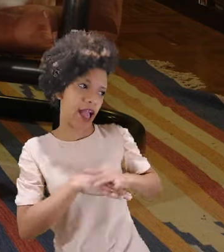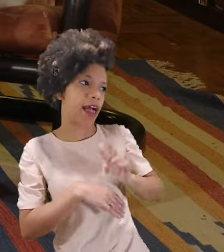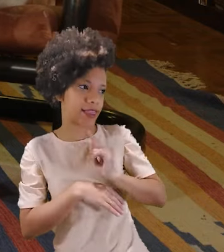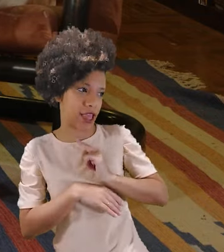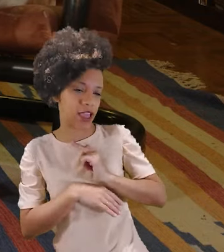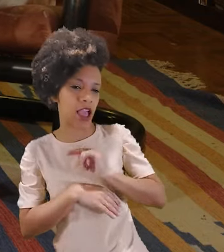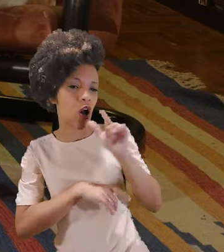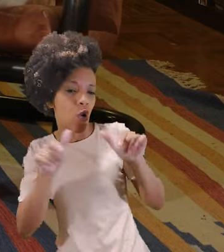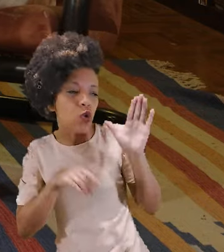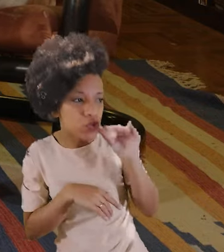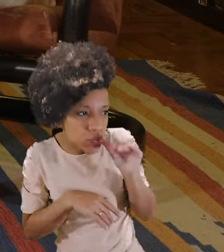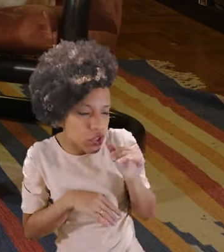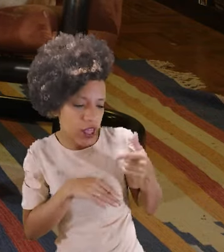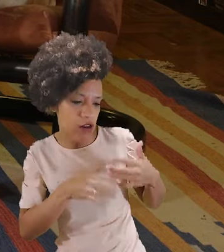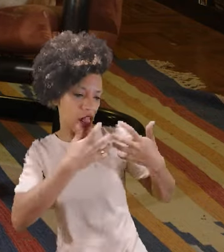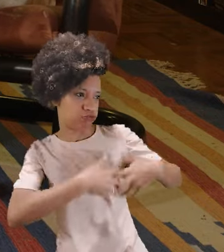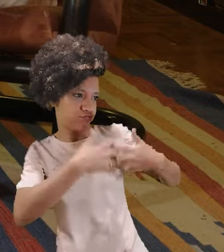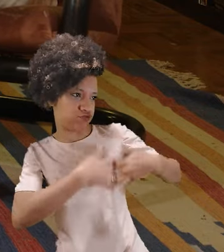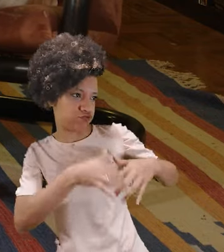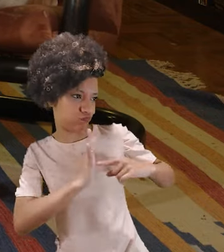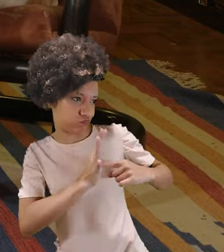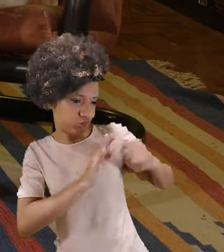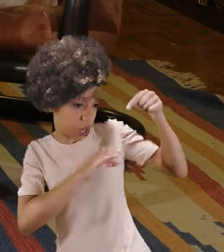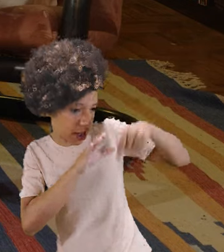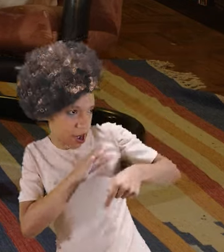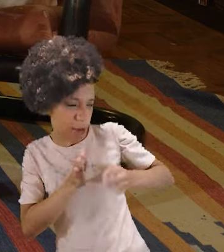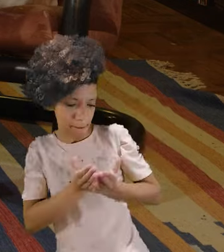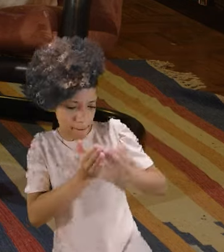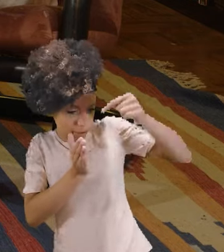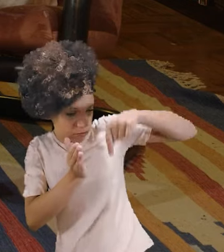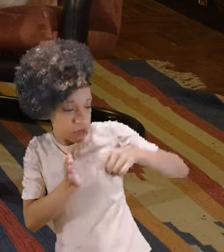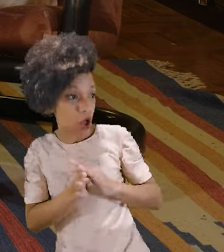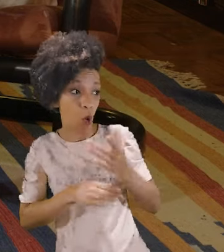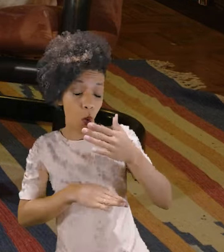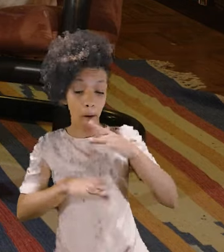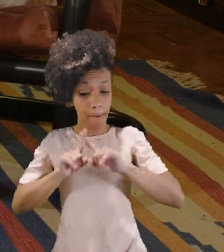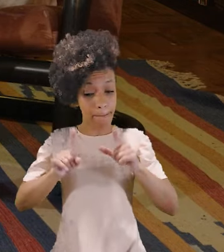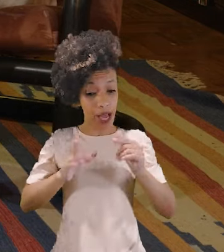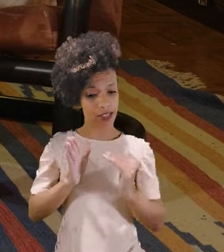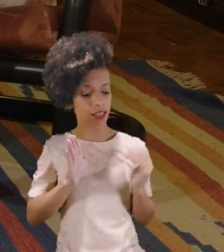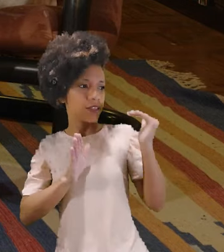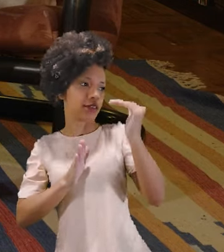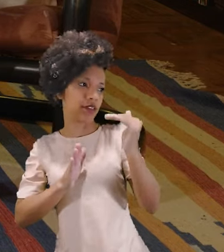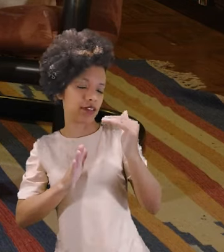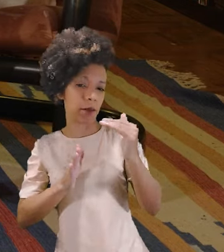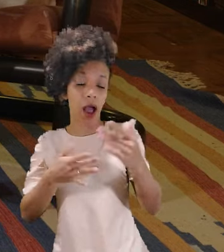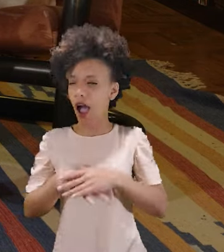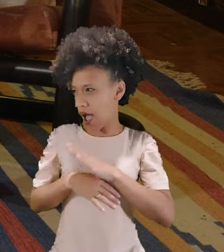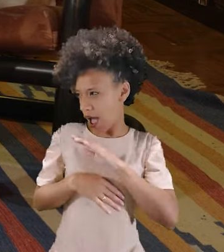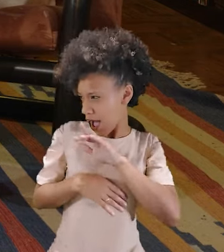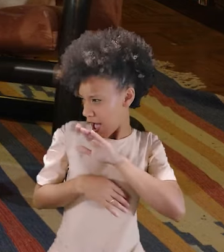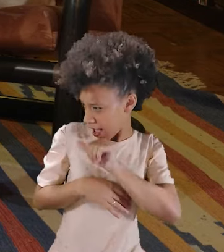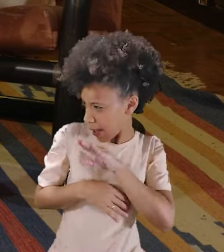pessoal que fica lá embaixo na máquina na do motor Se for sim mas sentiu o ambiente de trabalho que eu trabalho sozinho Ah não tudo bem